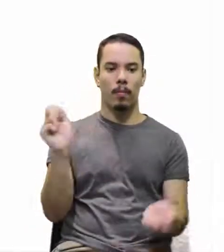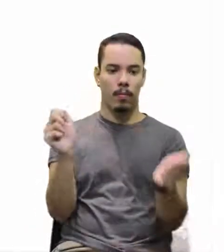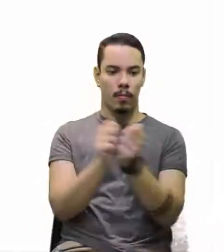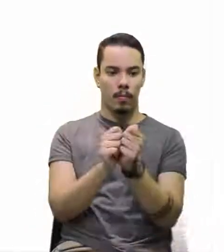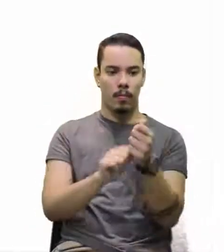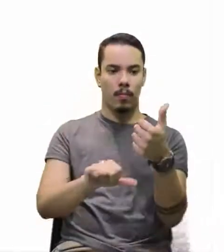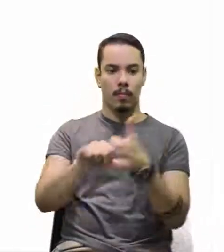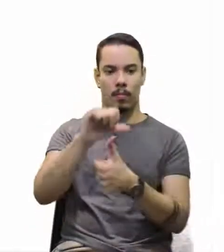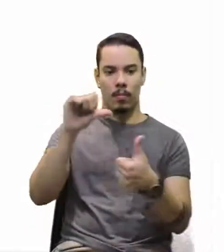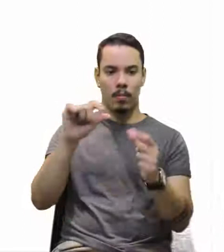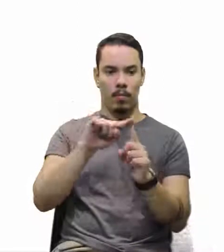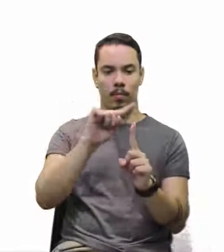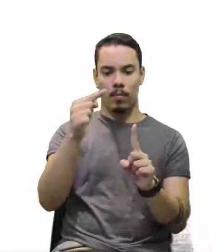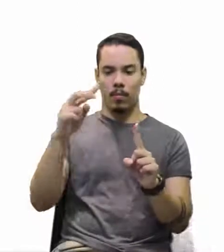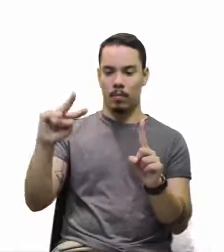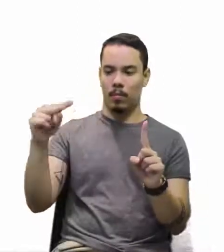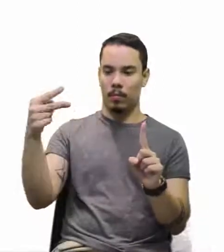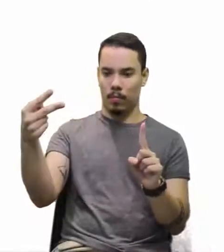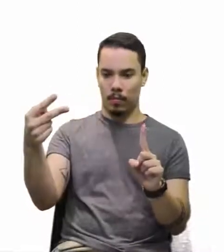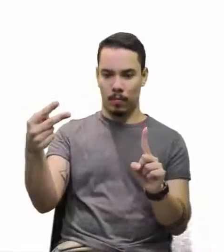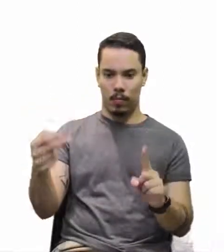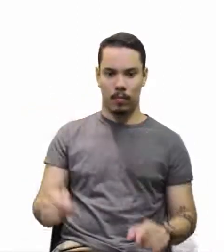quadrado.